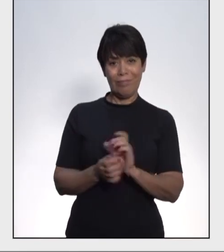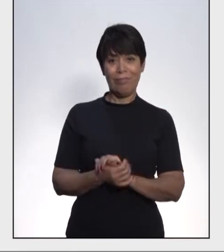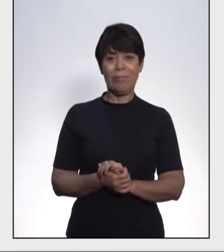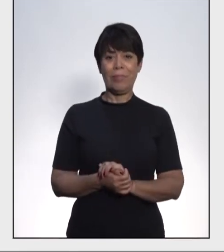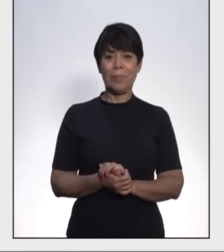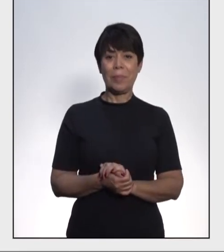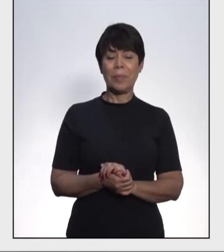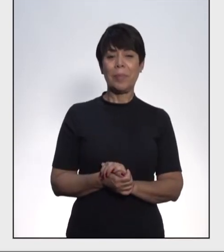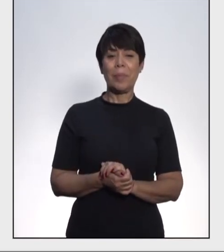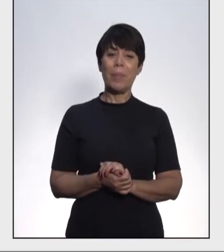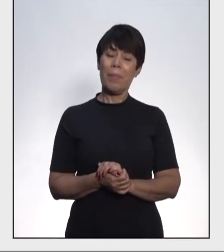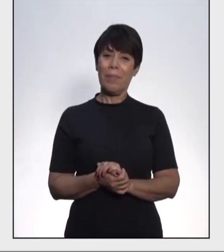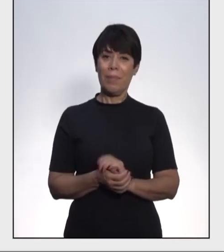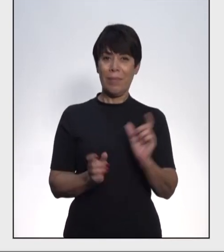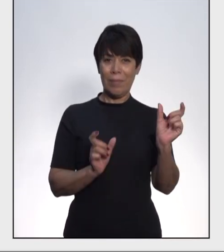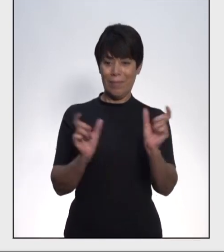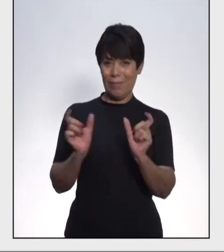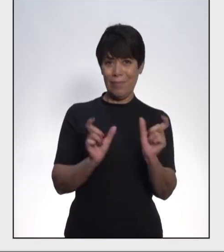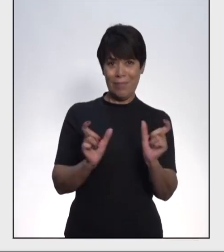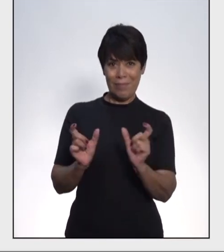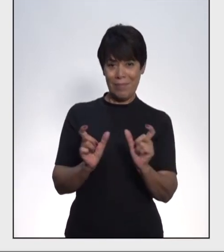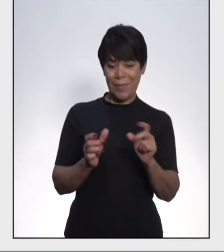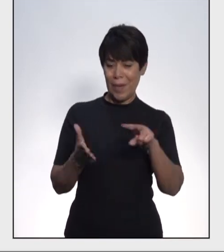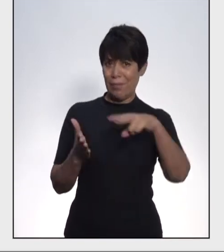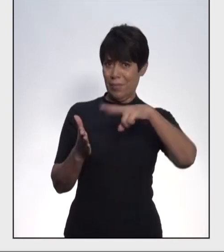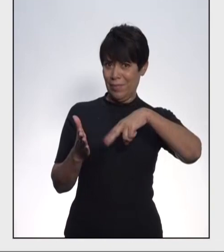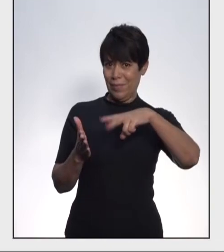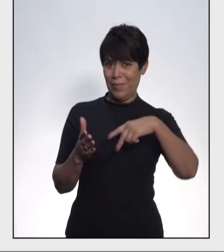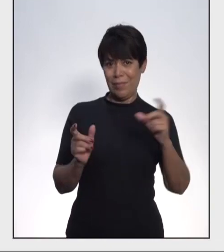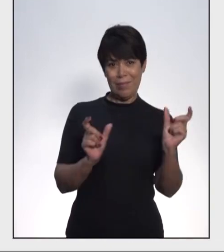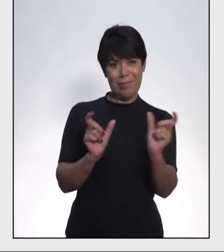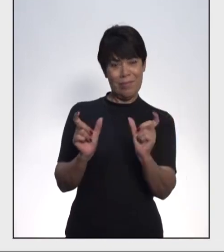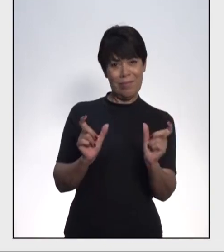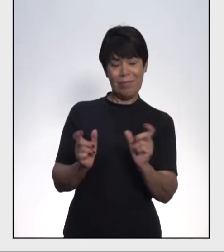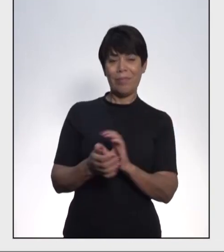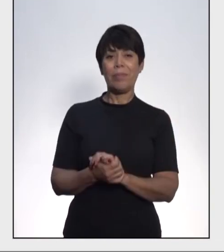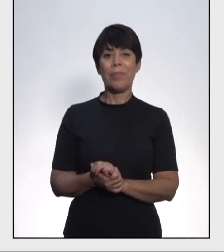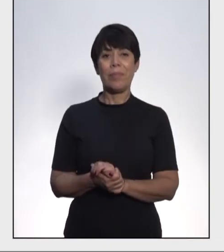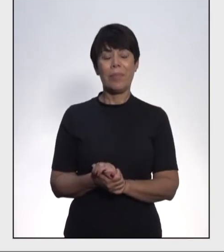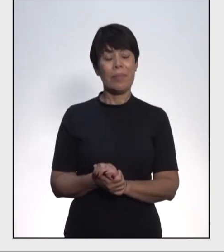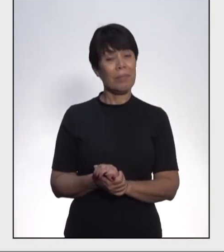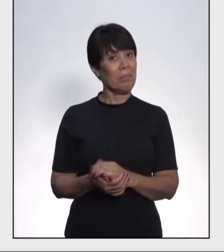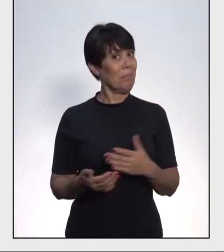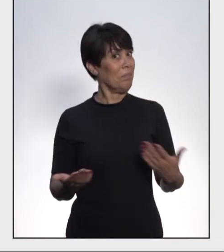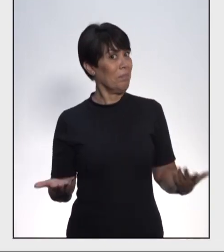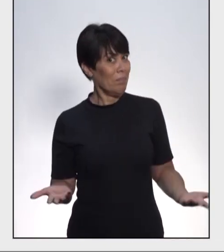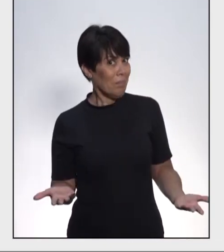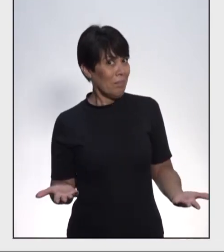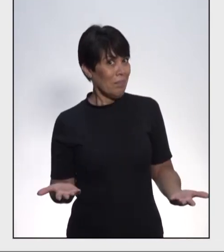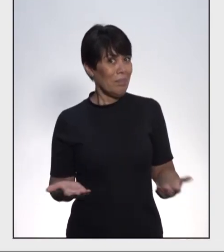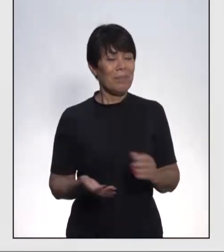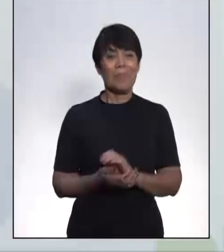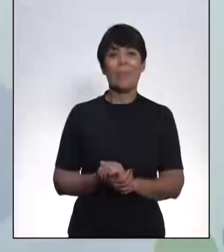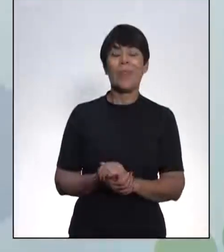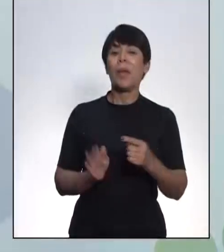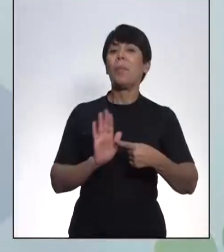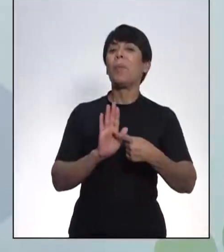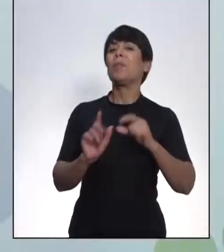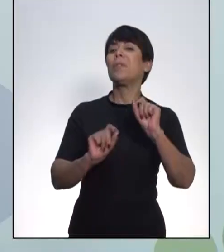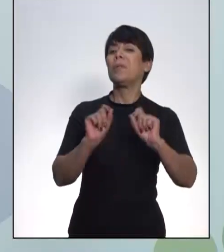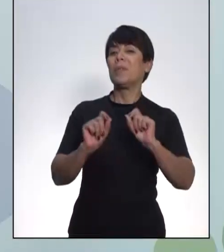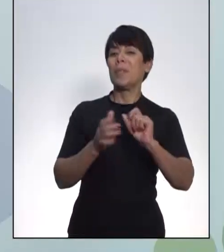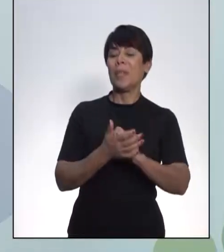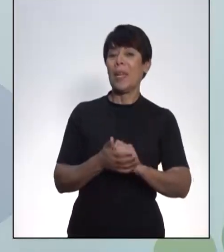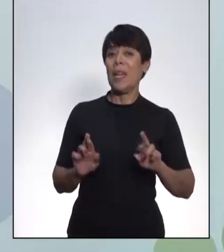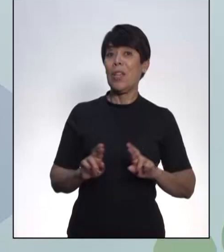soliário. Solidário, solitário, soliário. Solidário, solidário, soliário. Ora, ora, ora, ora, ora. O que ele está mostrando para você?